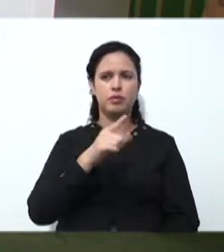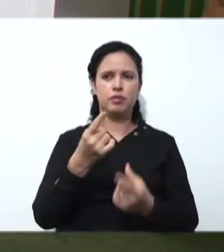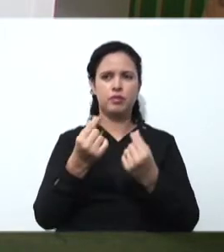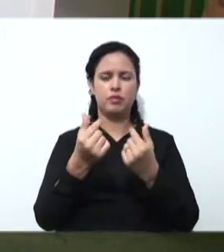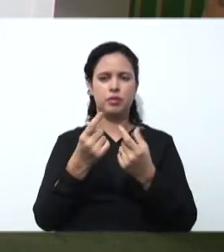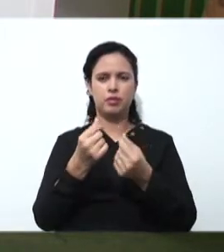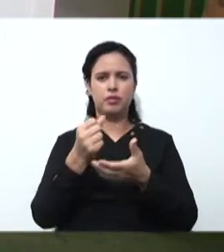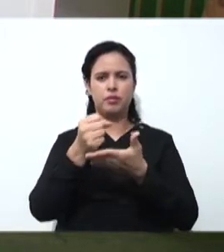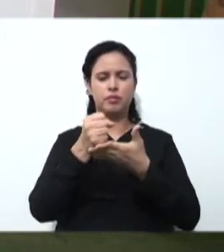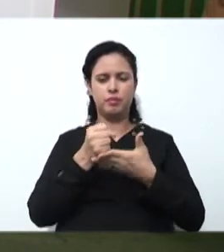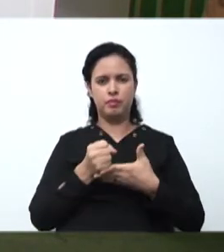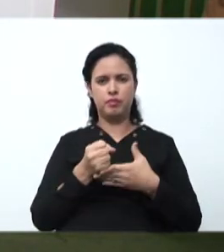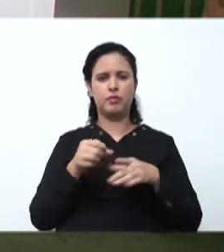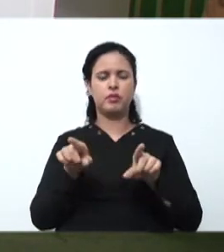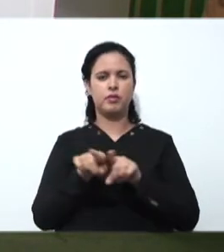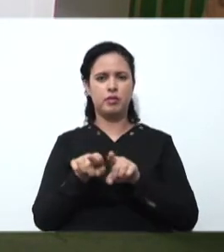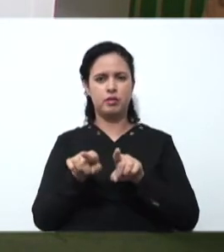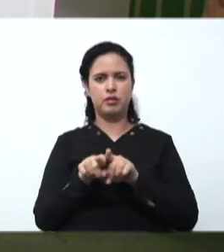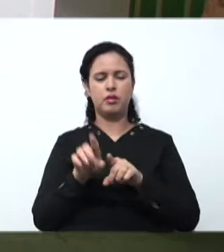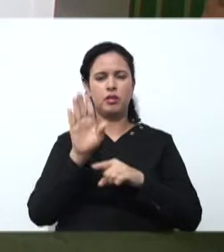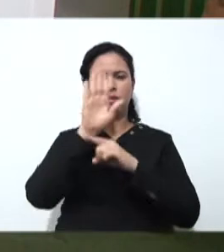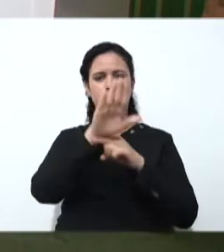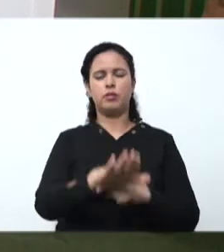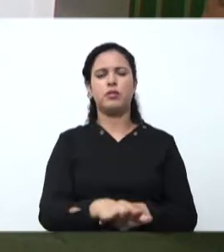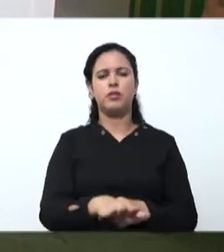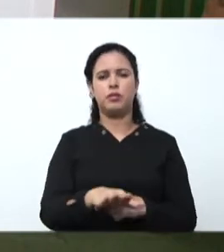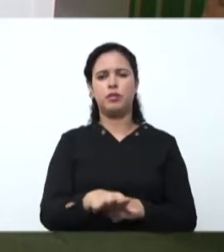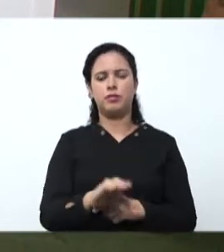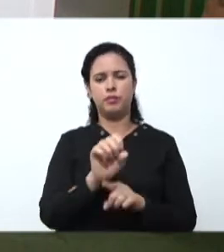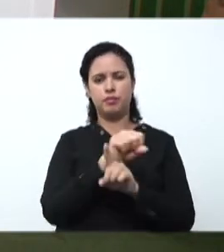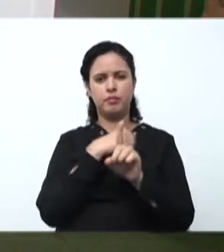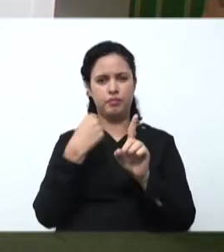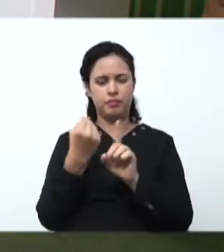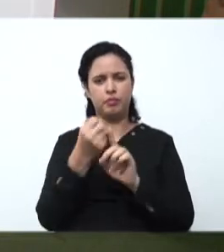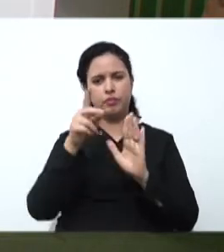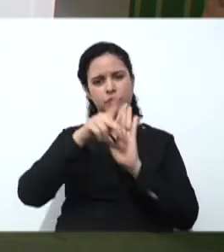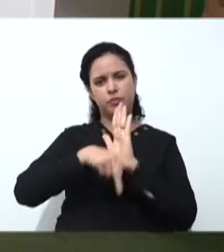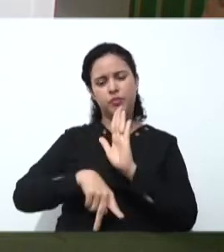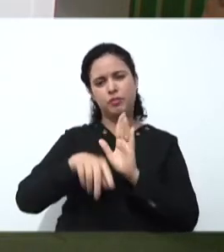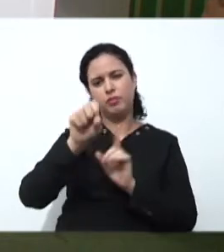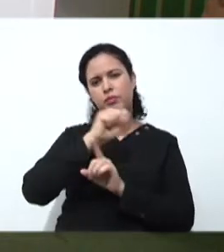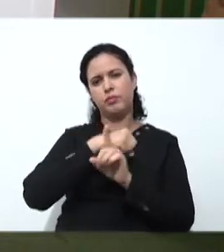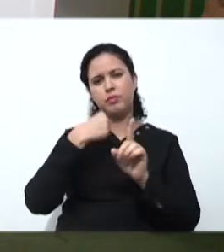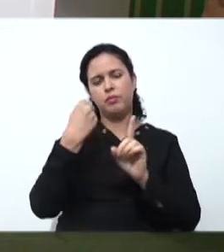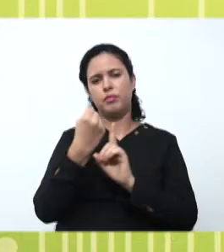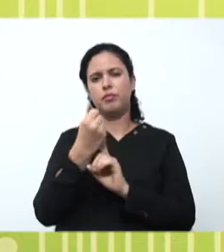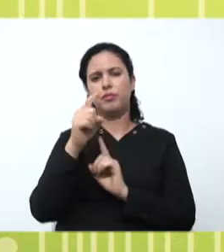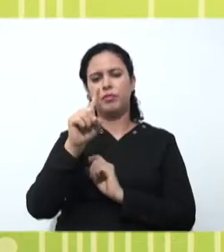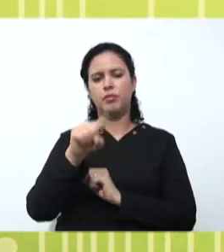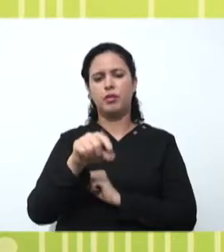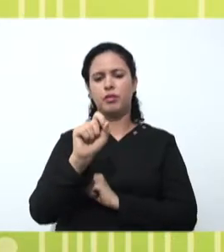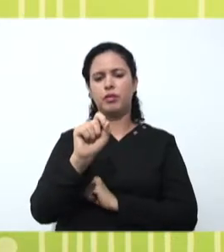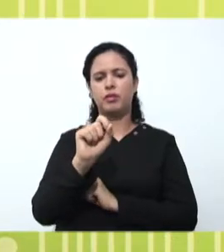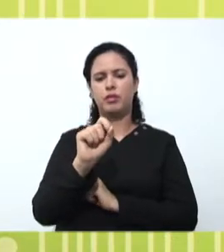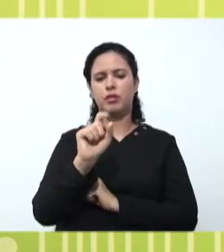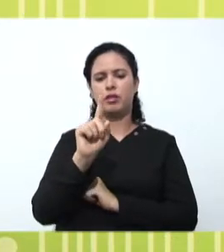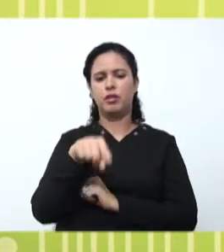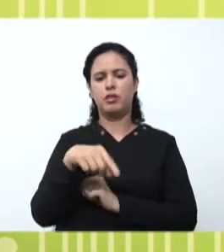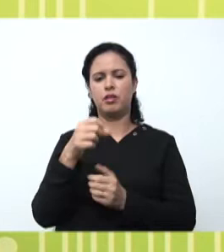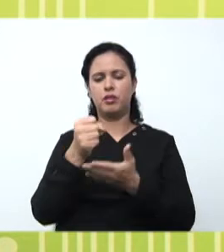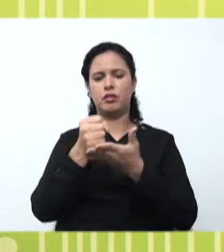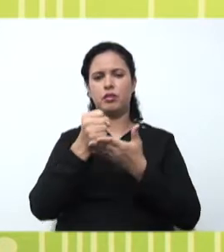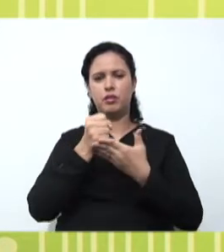para si, mas também ajudando a sociedade com um projeto social que seria aí a coleta